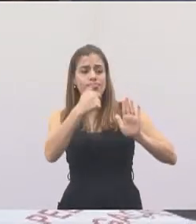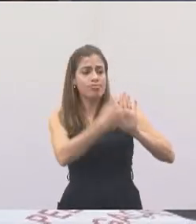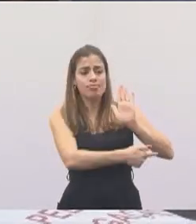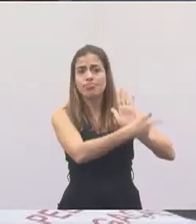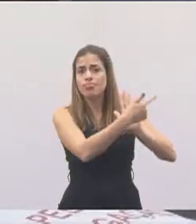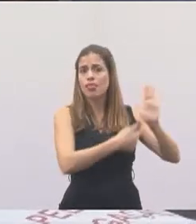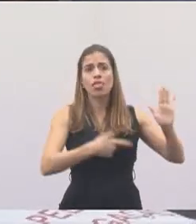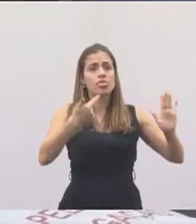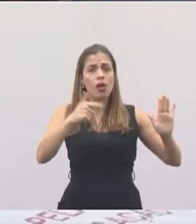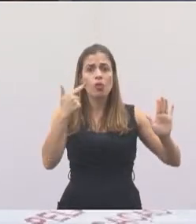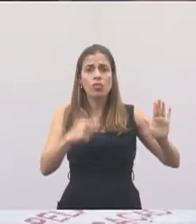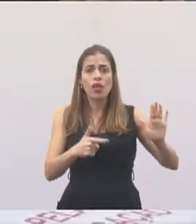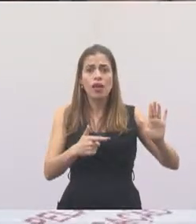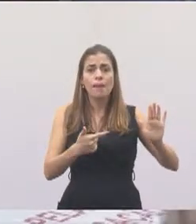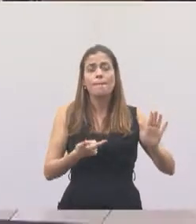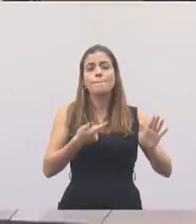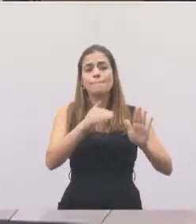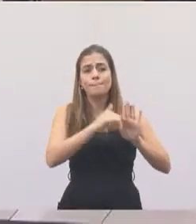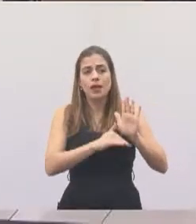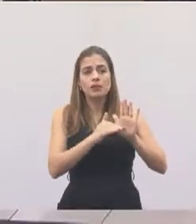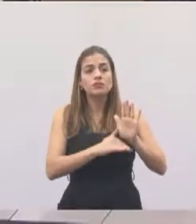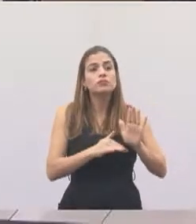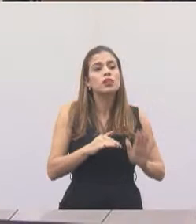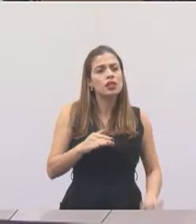para os nossos aposentados. Hernani?